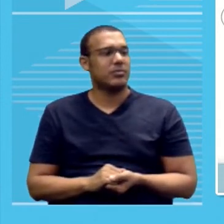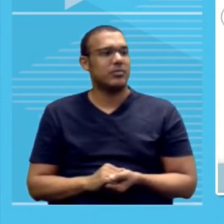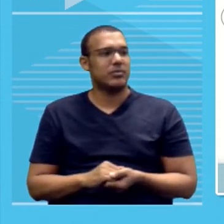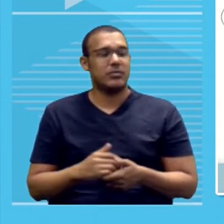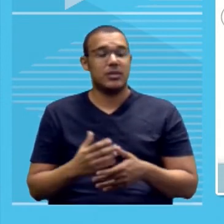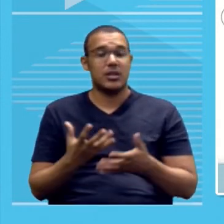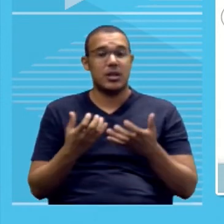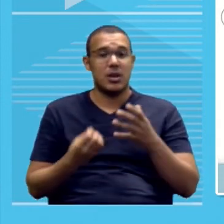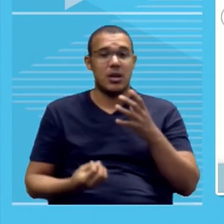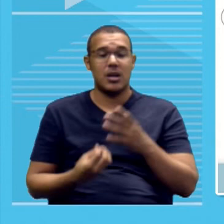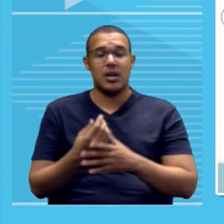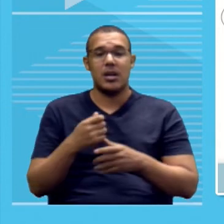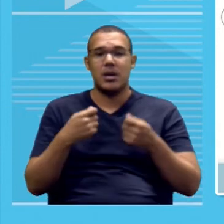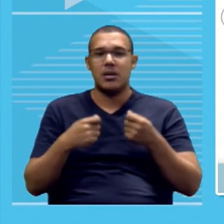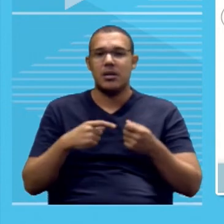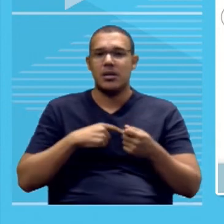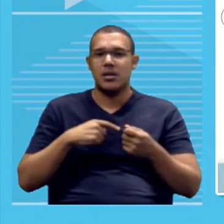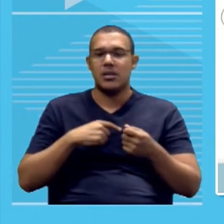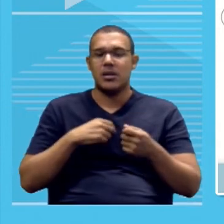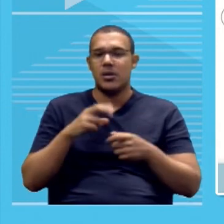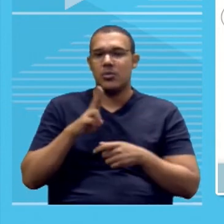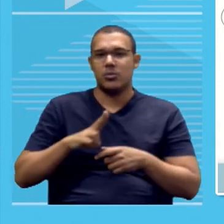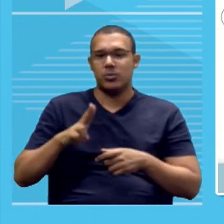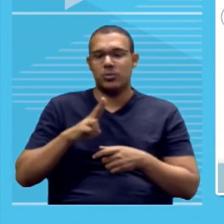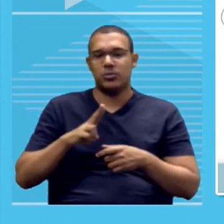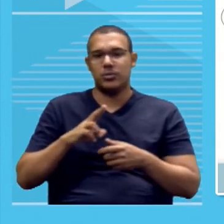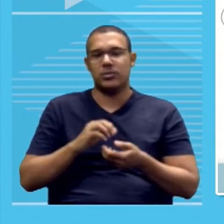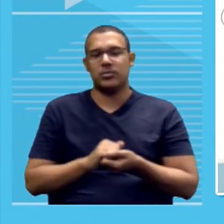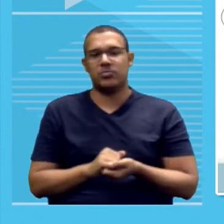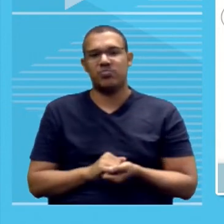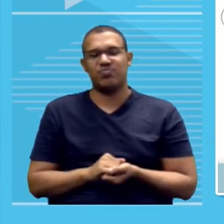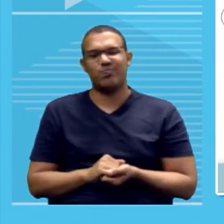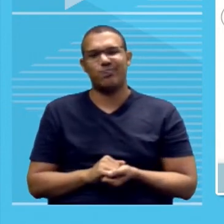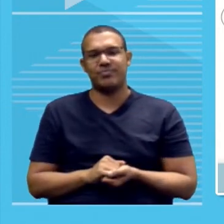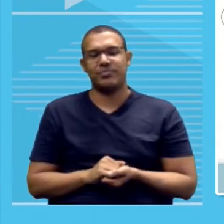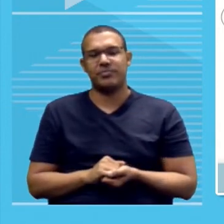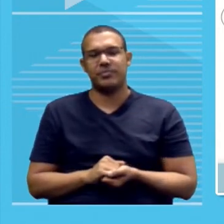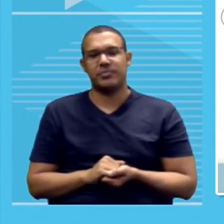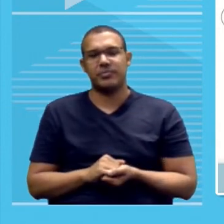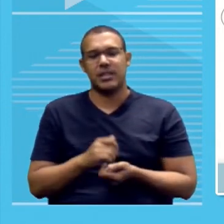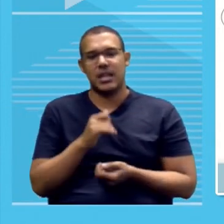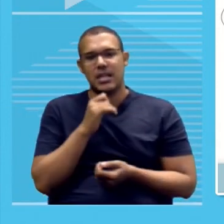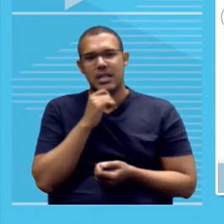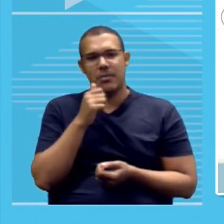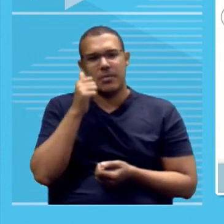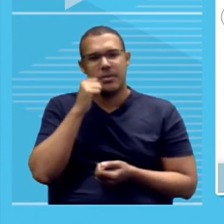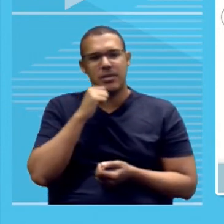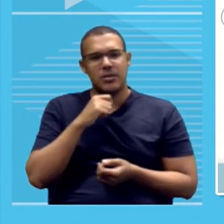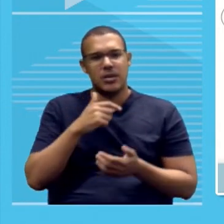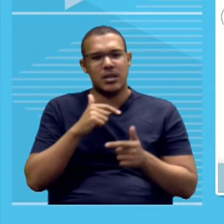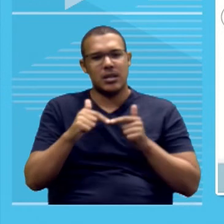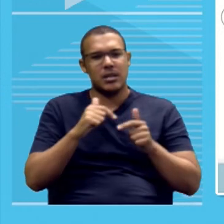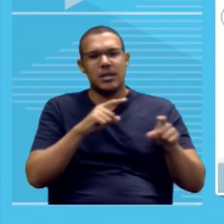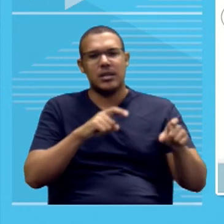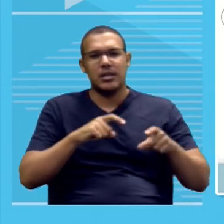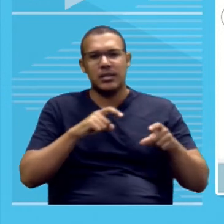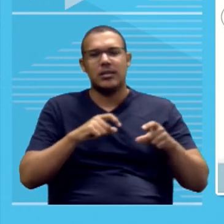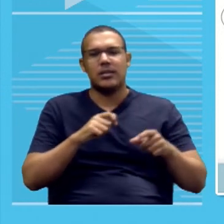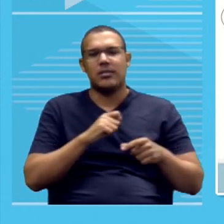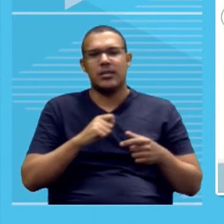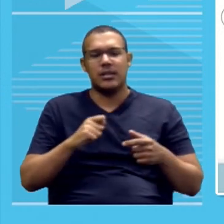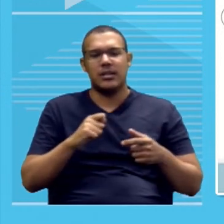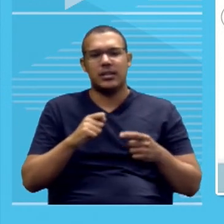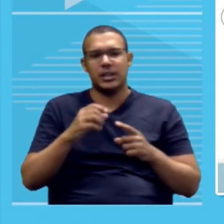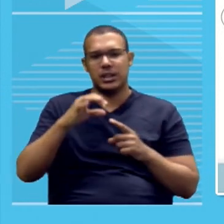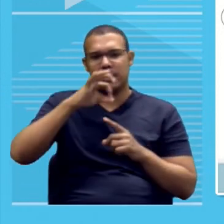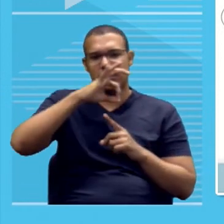gerar alguma coisa, eu preciso ter um consumidor. Por que é que você produz, por exemplo? Por que é que um agricultor ele produz tantas toneladas de soja?